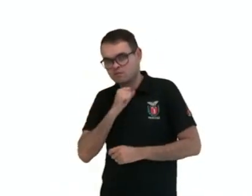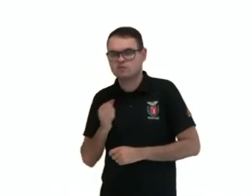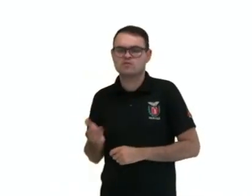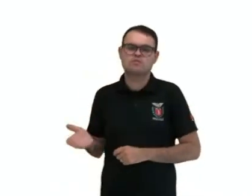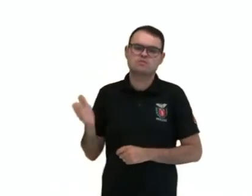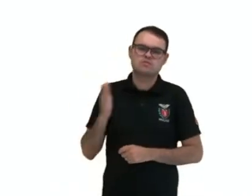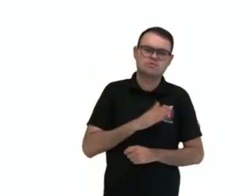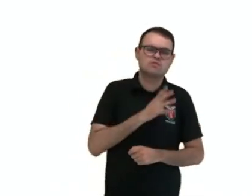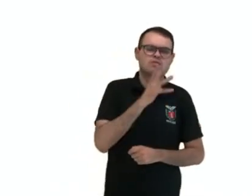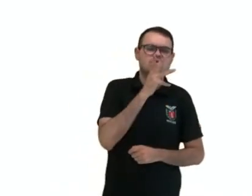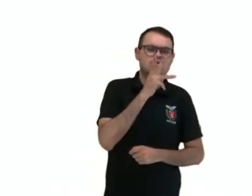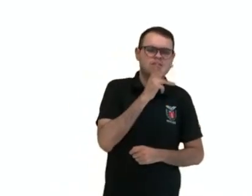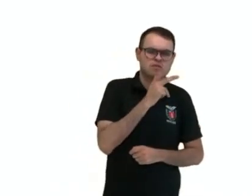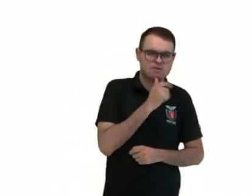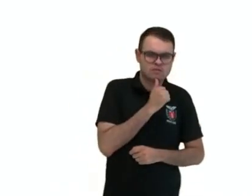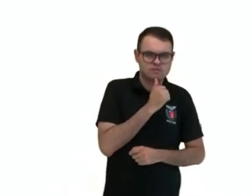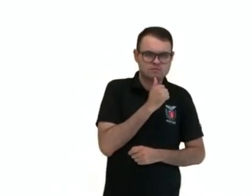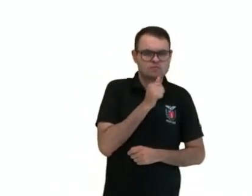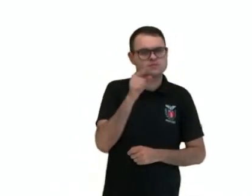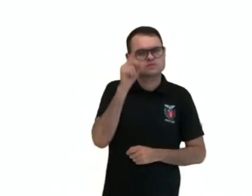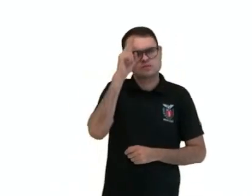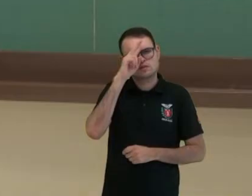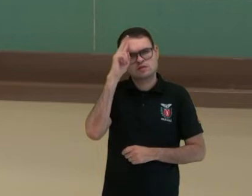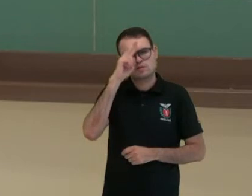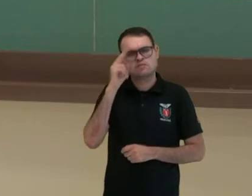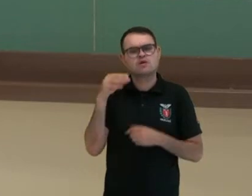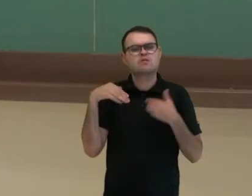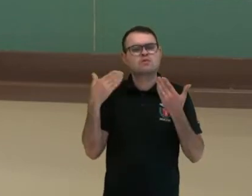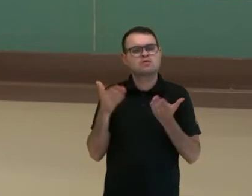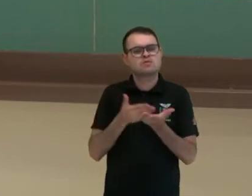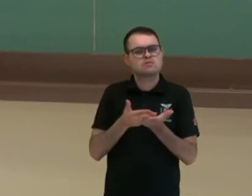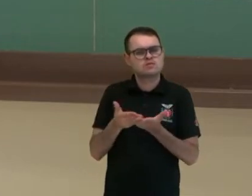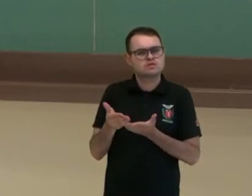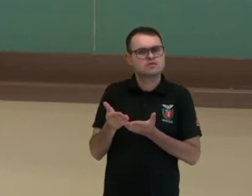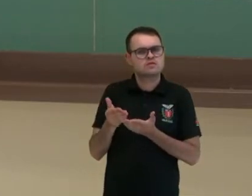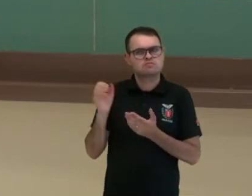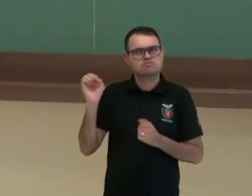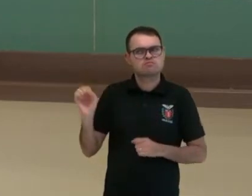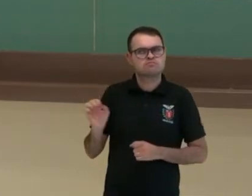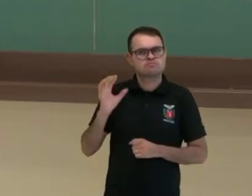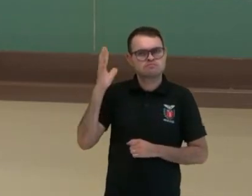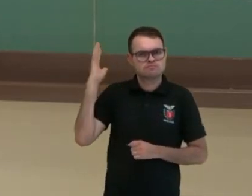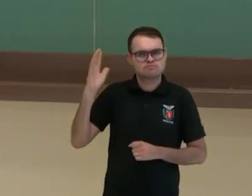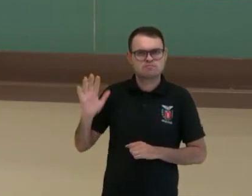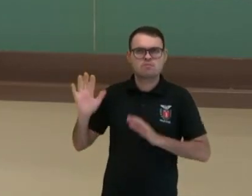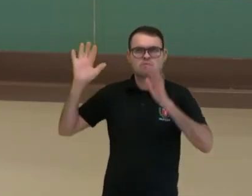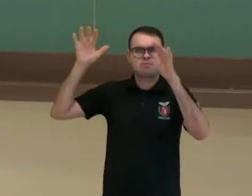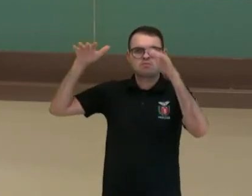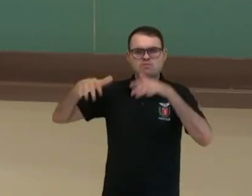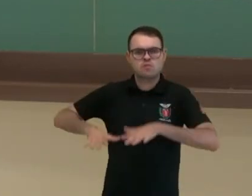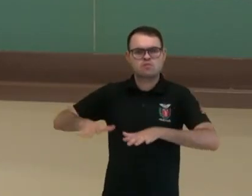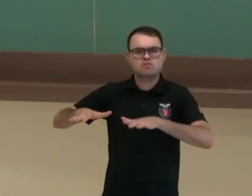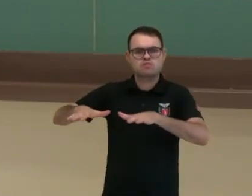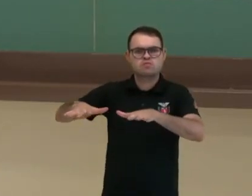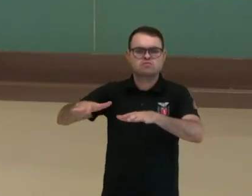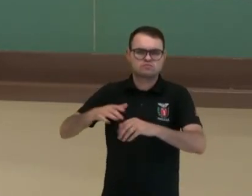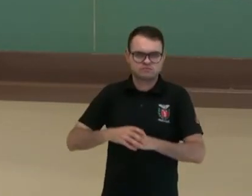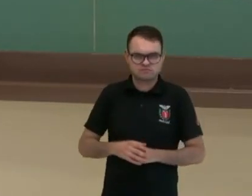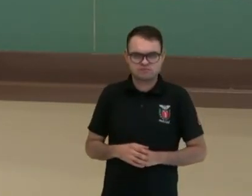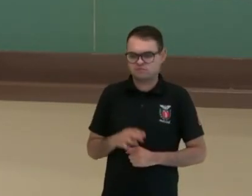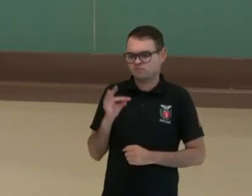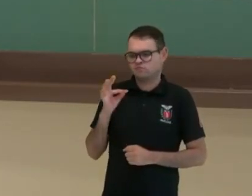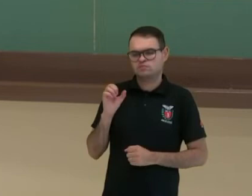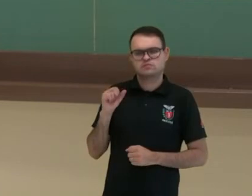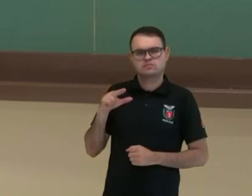outras mais lentas. Você lembra quando eu comecei a aula com aquele fenômeno do tsunami? Então,